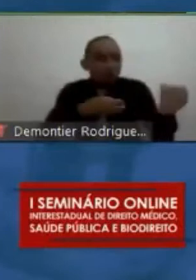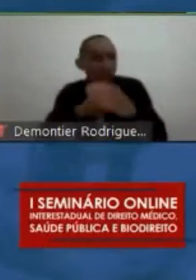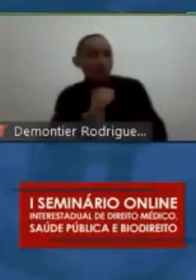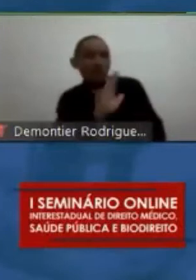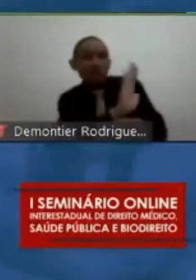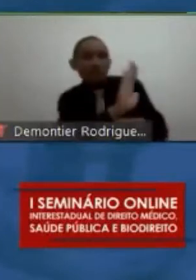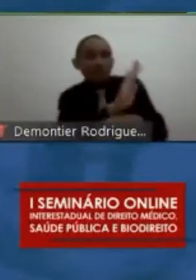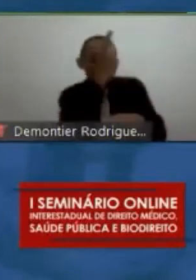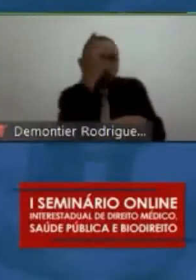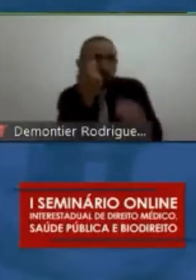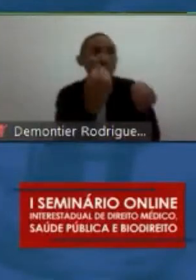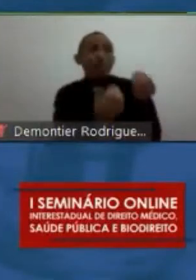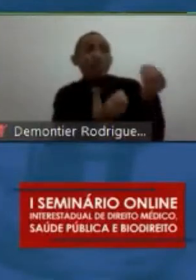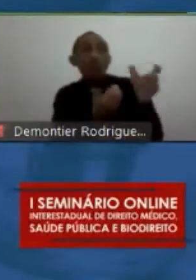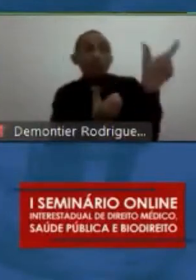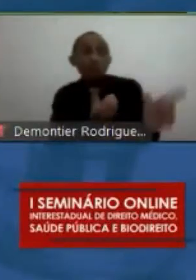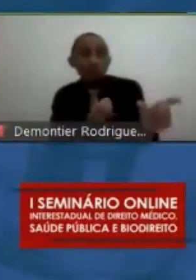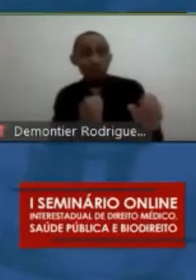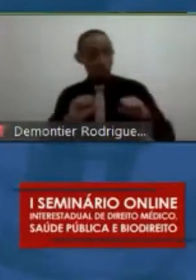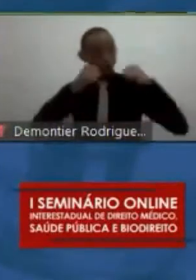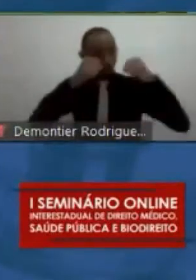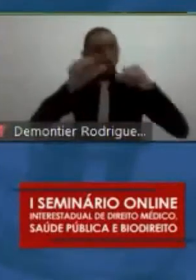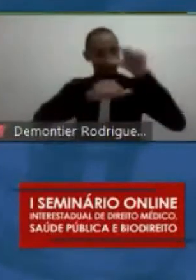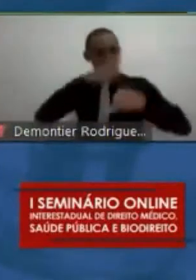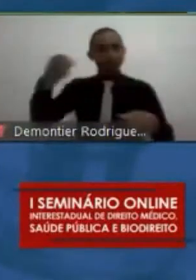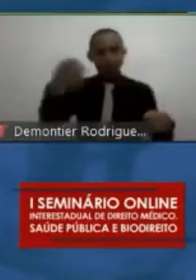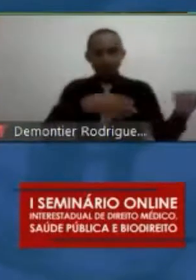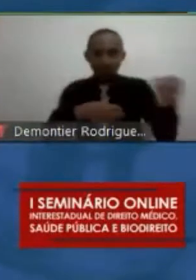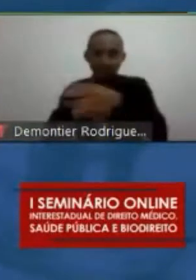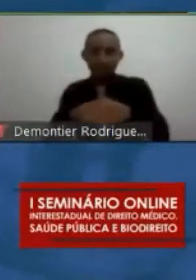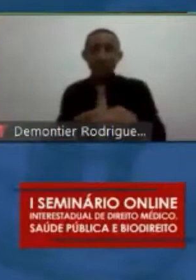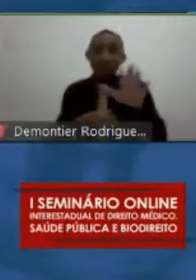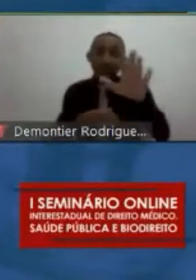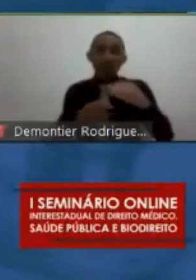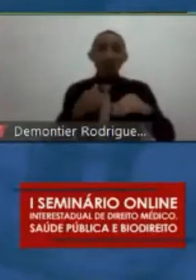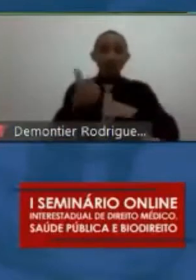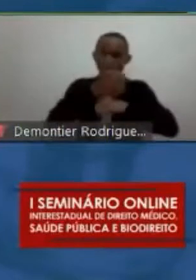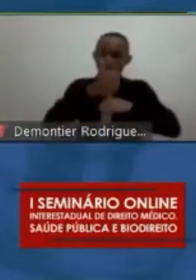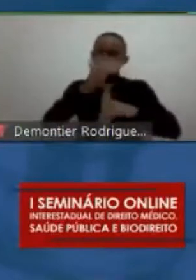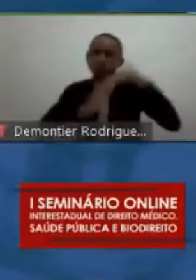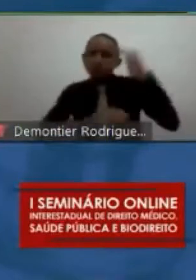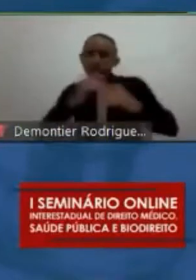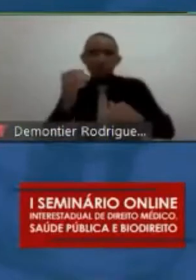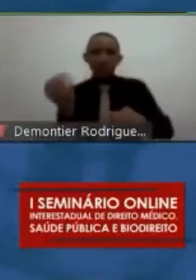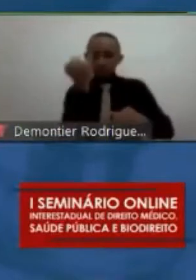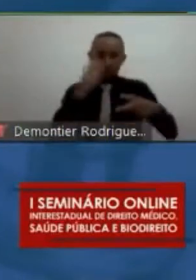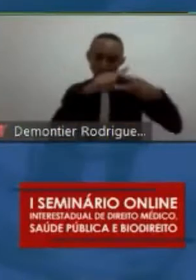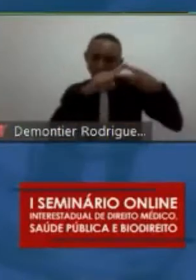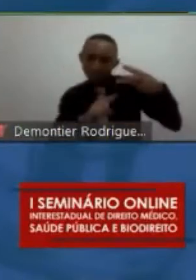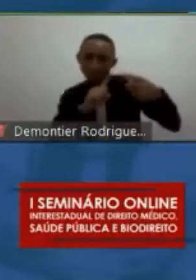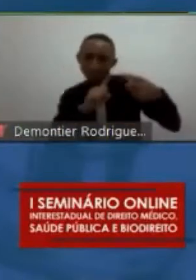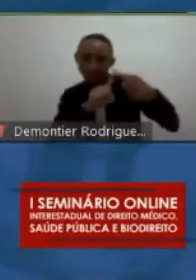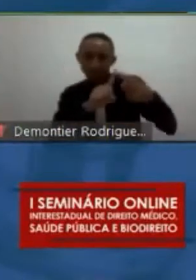nova fronteira que devemos buscar. E qual é a opção para os profissionais? Duas. Primeiro, ou